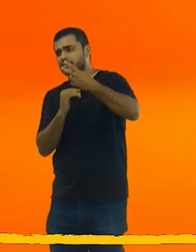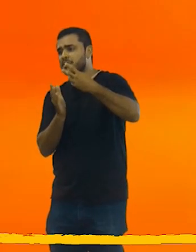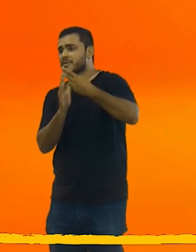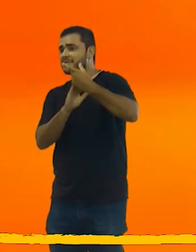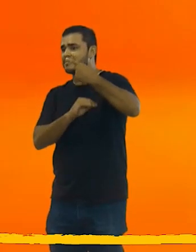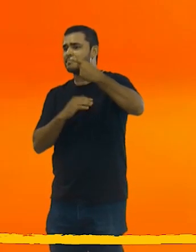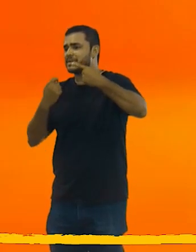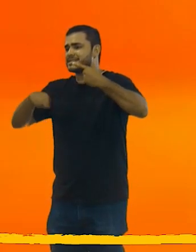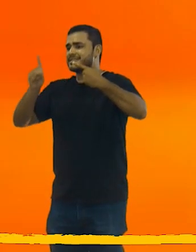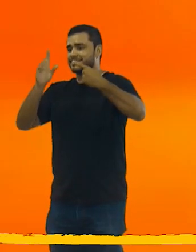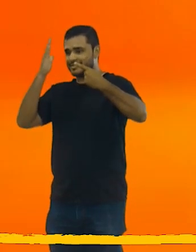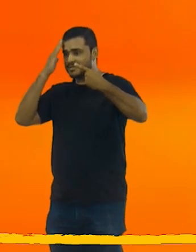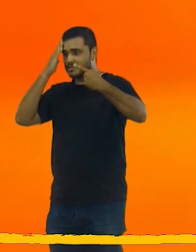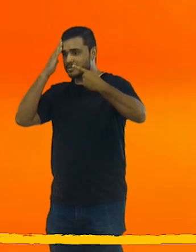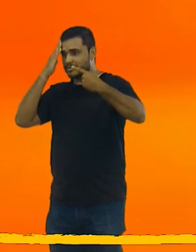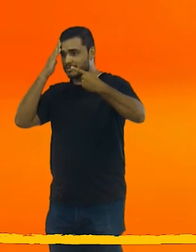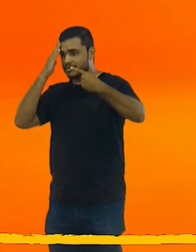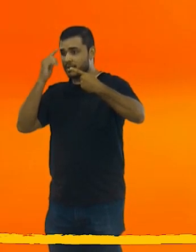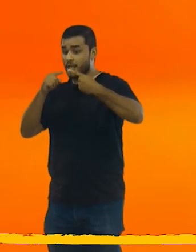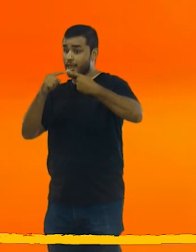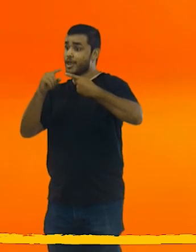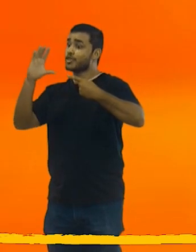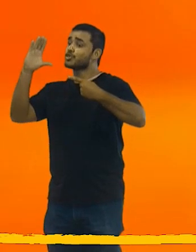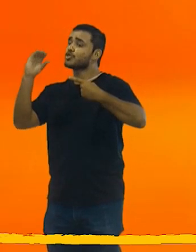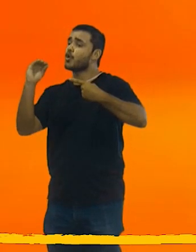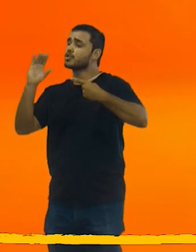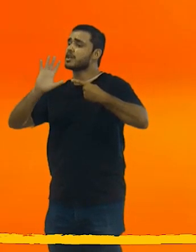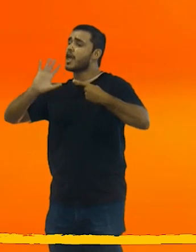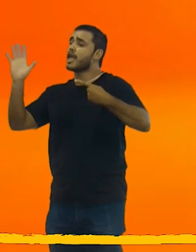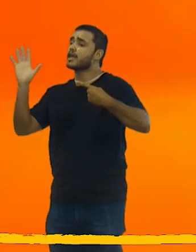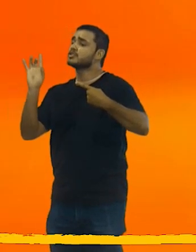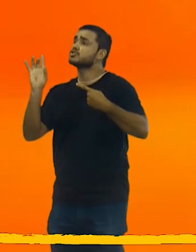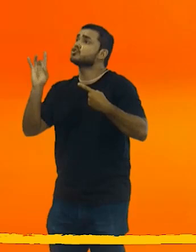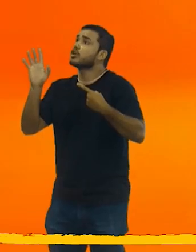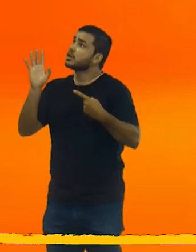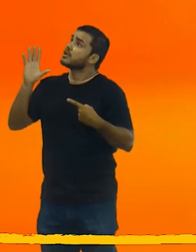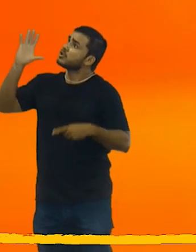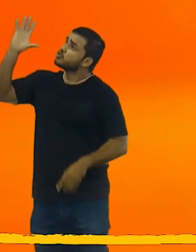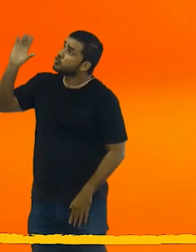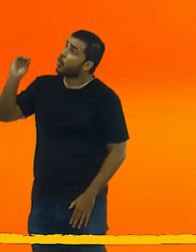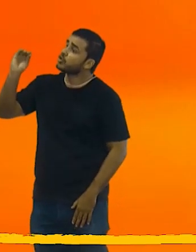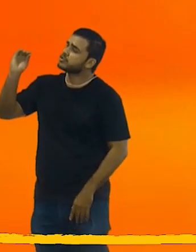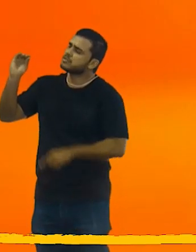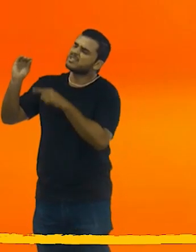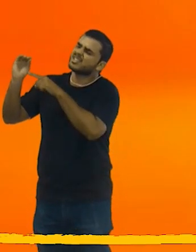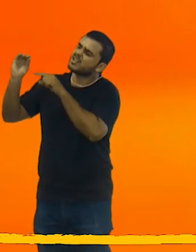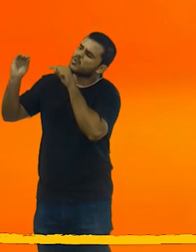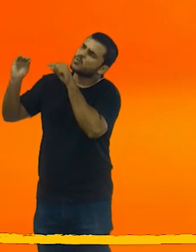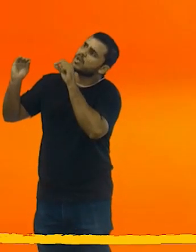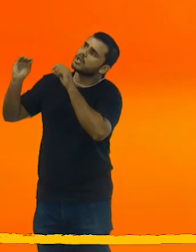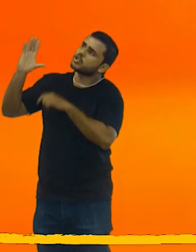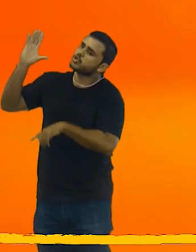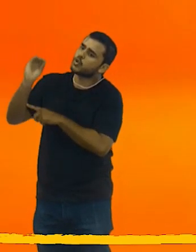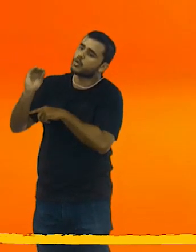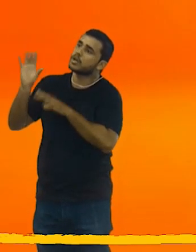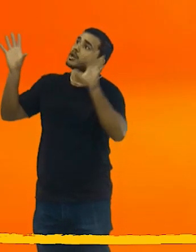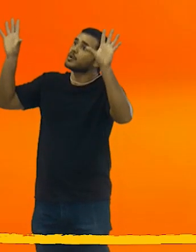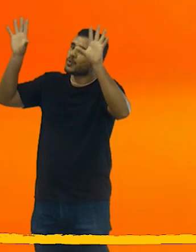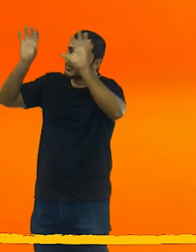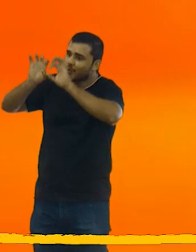fria é o feijão que boia, entende? É o desnecessário. Eu vou catar,